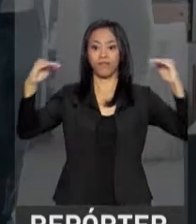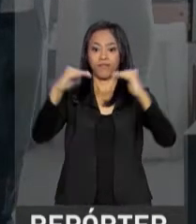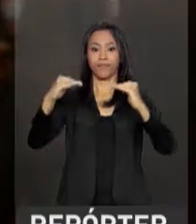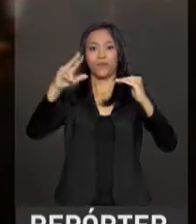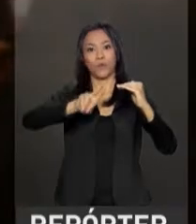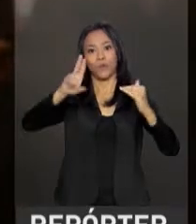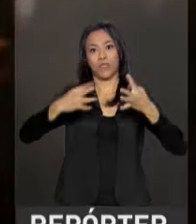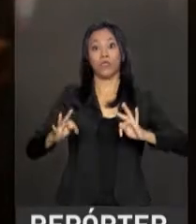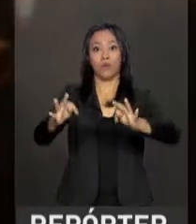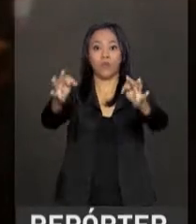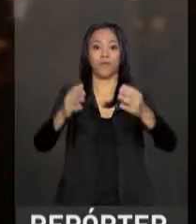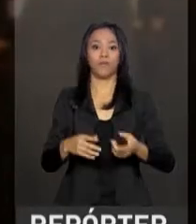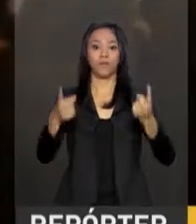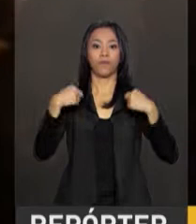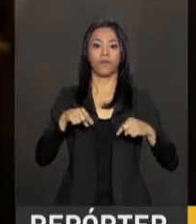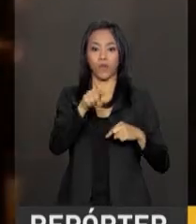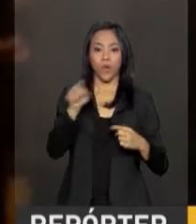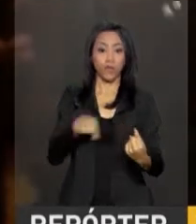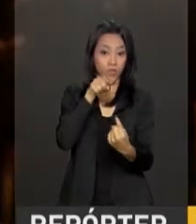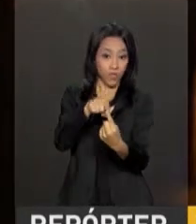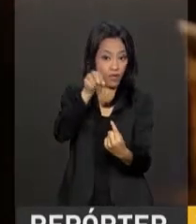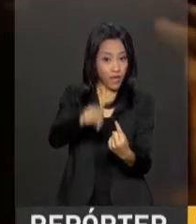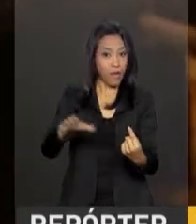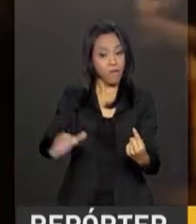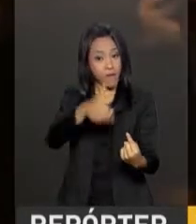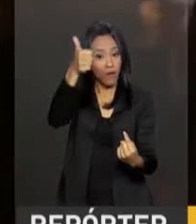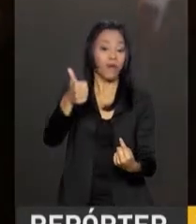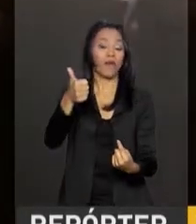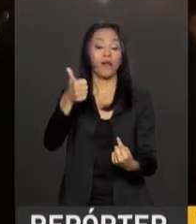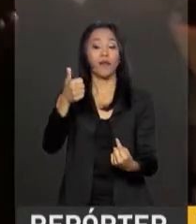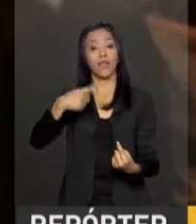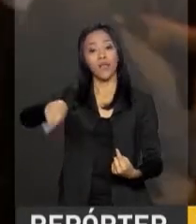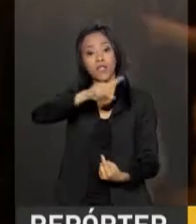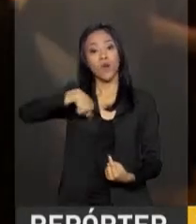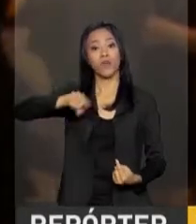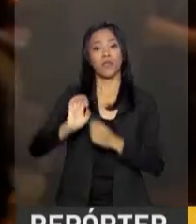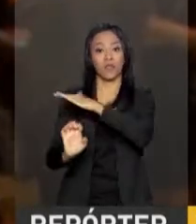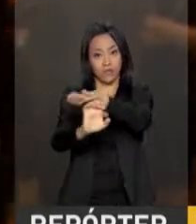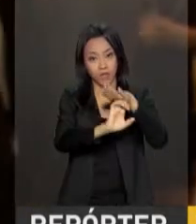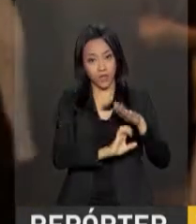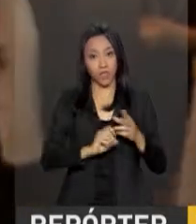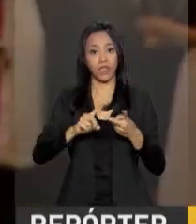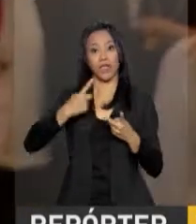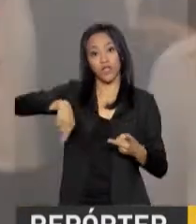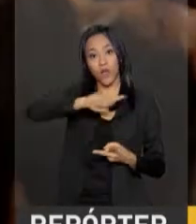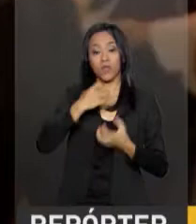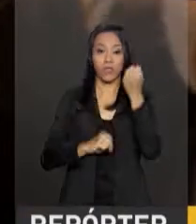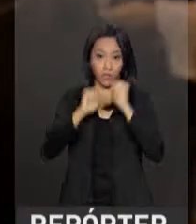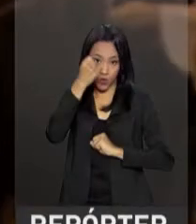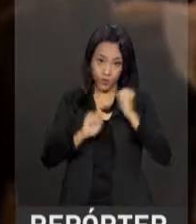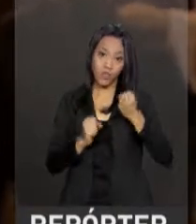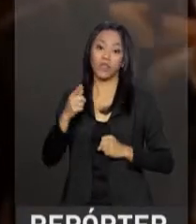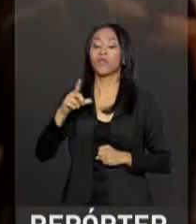nesse objetivo melhorarmos produtividade para que as nossas indústrias as nossas empresas sejam mais competitivas nós